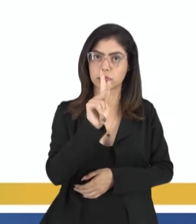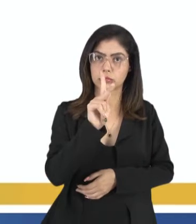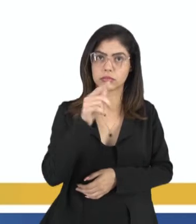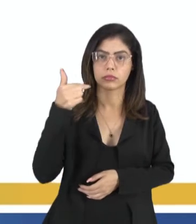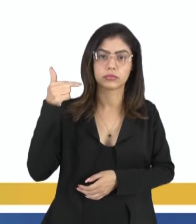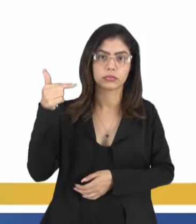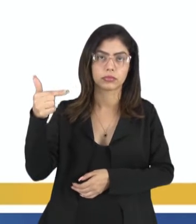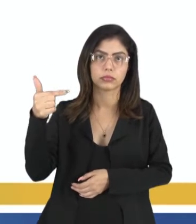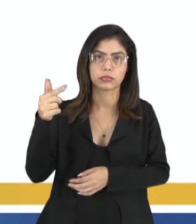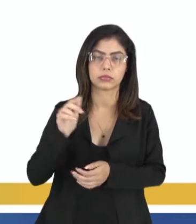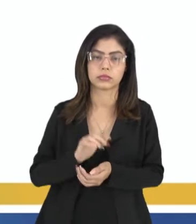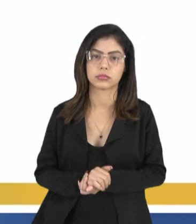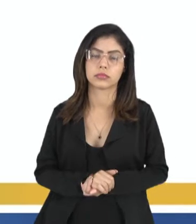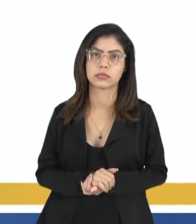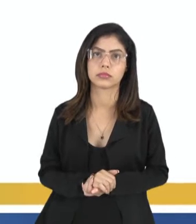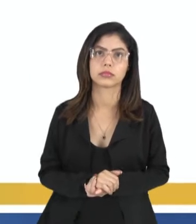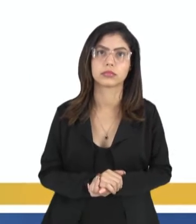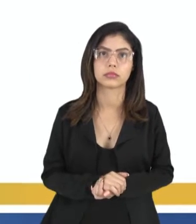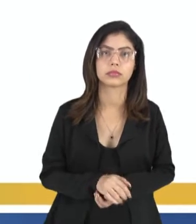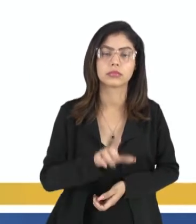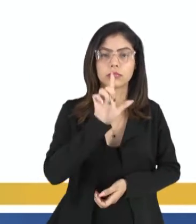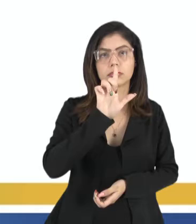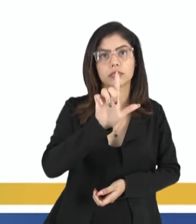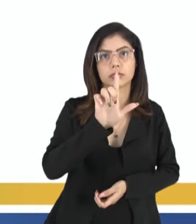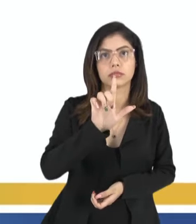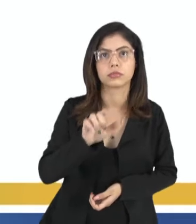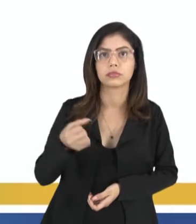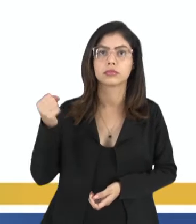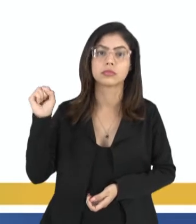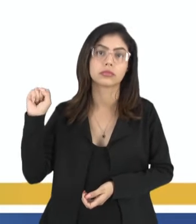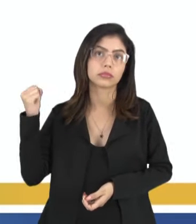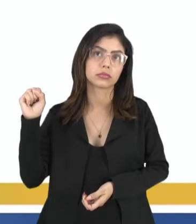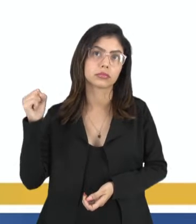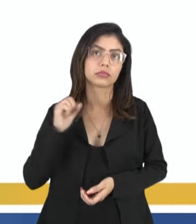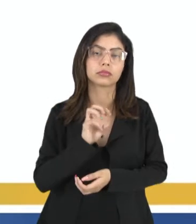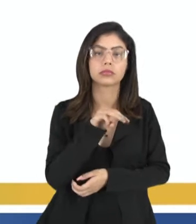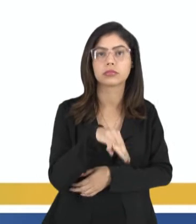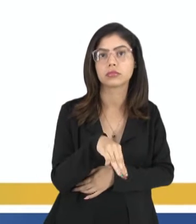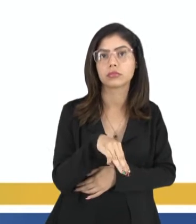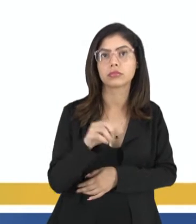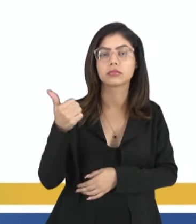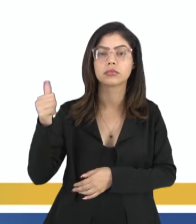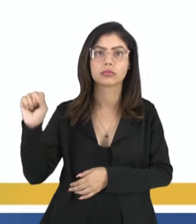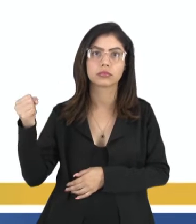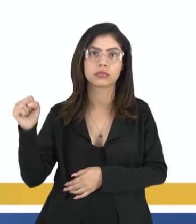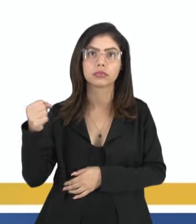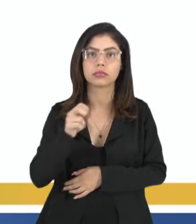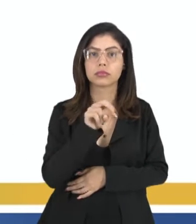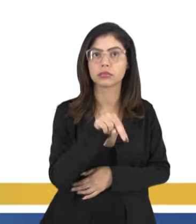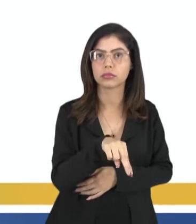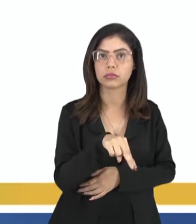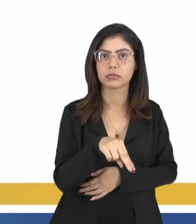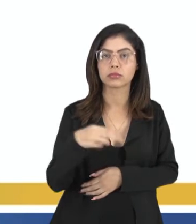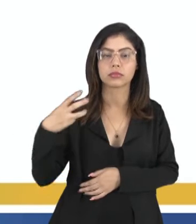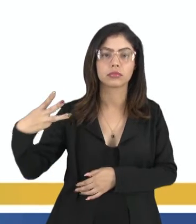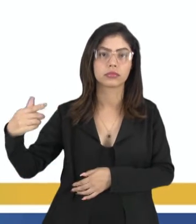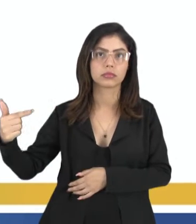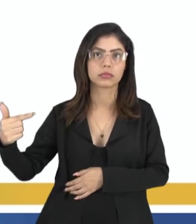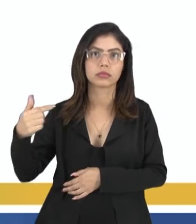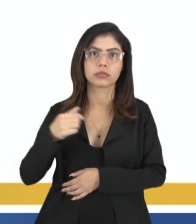quantidade máxima é 2 elétrons, na camada L, 8, na M, 18, na